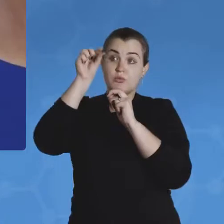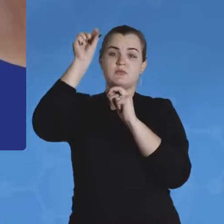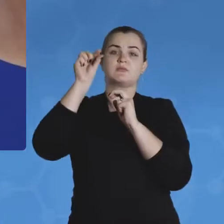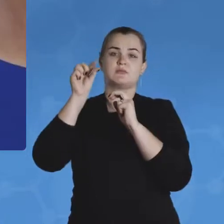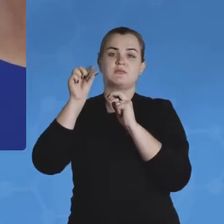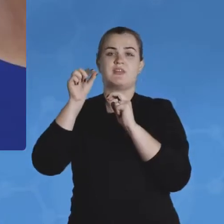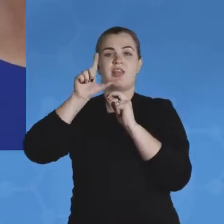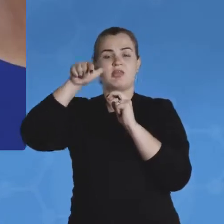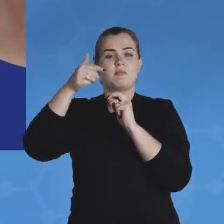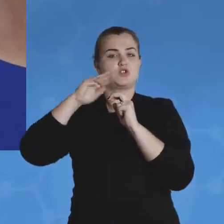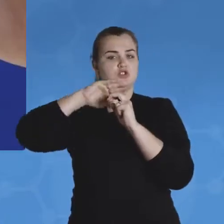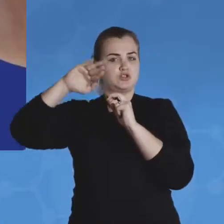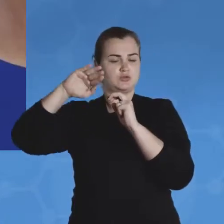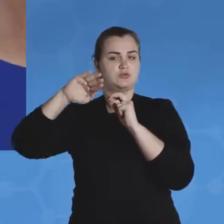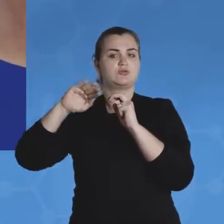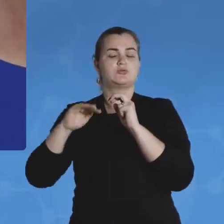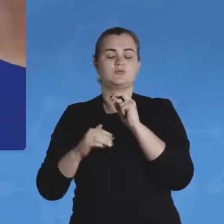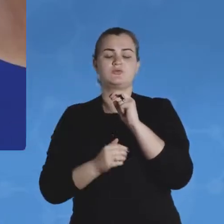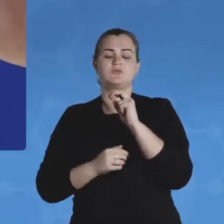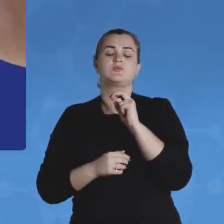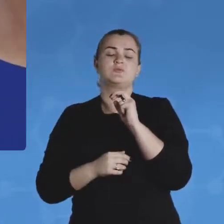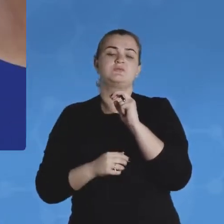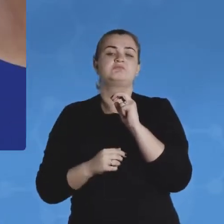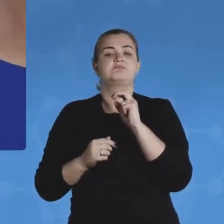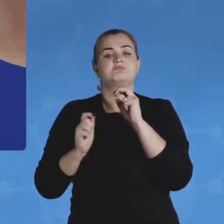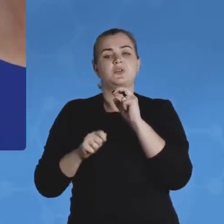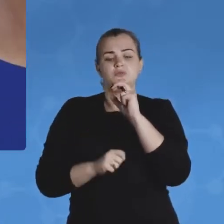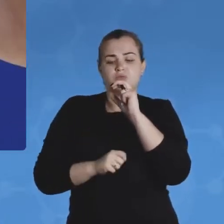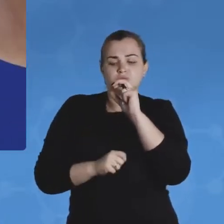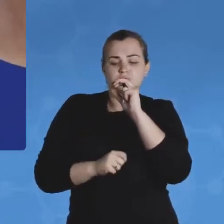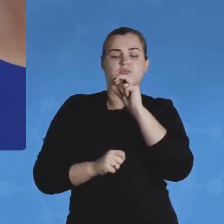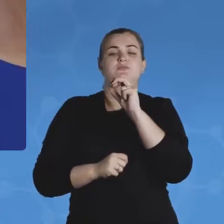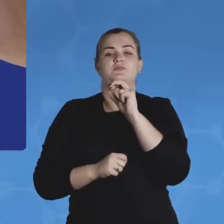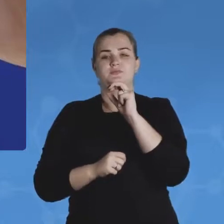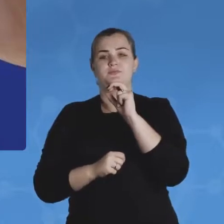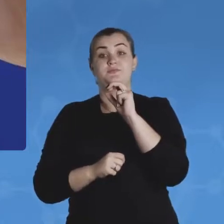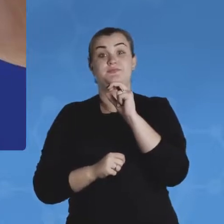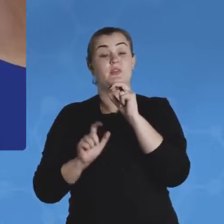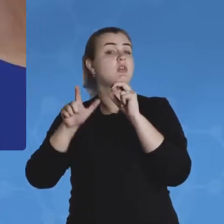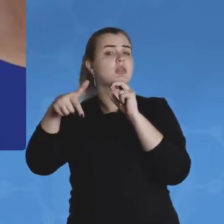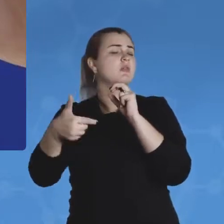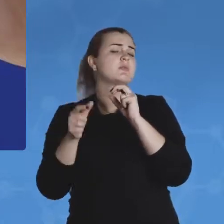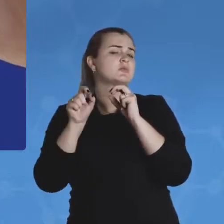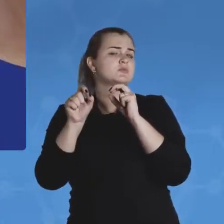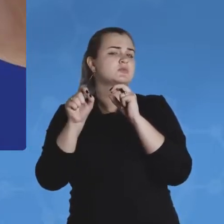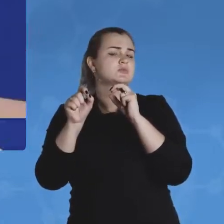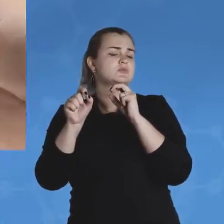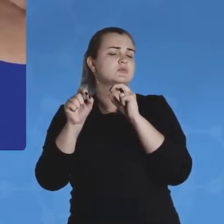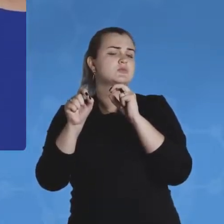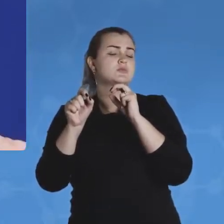E, em seguida, removê-las, empurrando o êmbolo lentamente. 5.